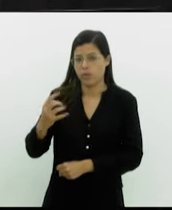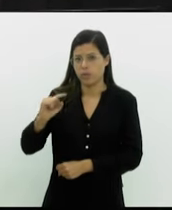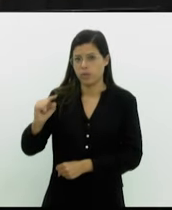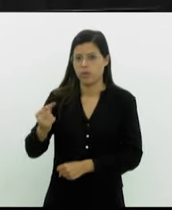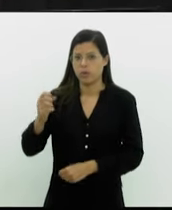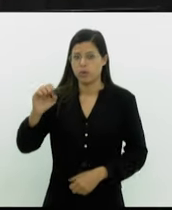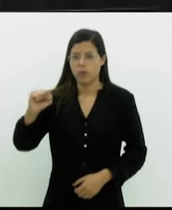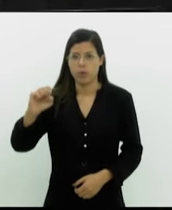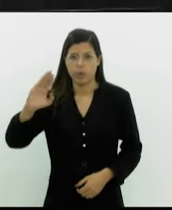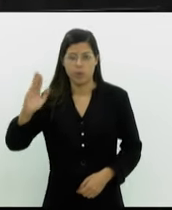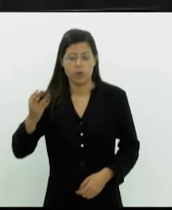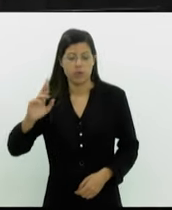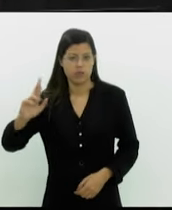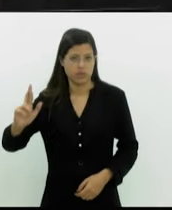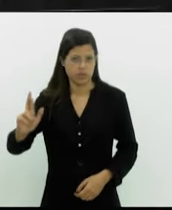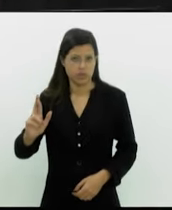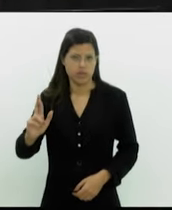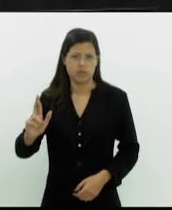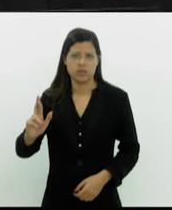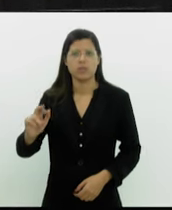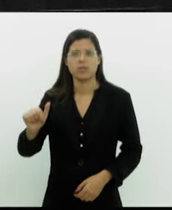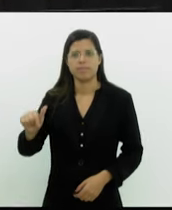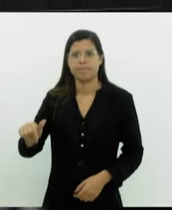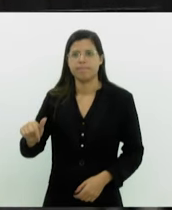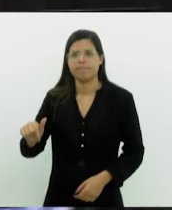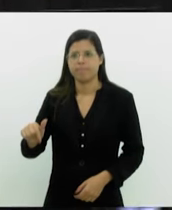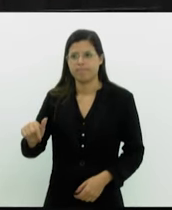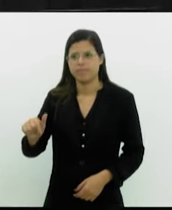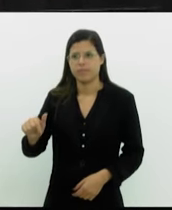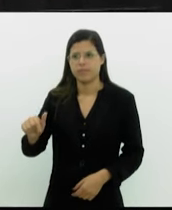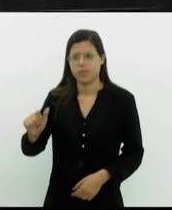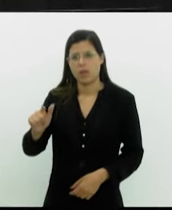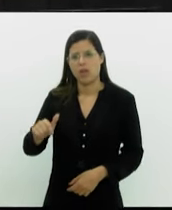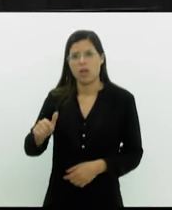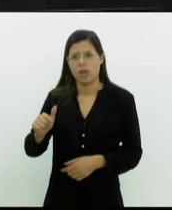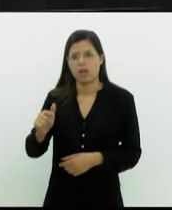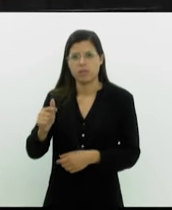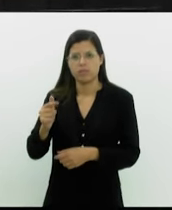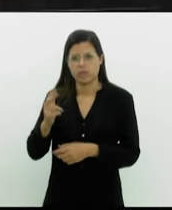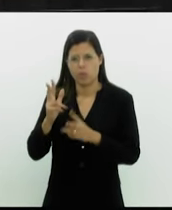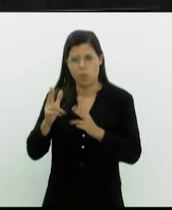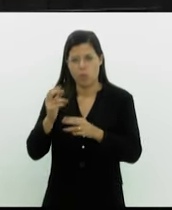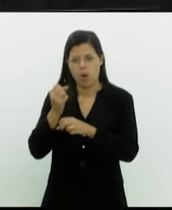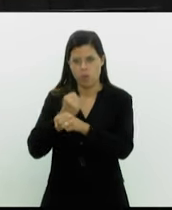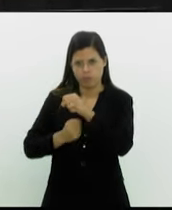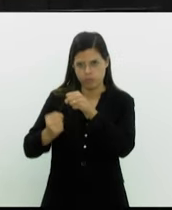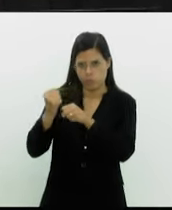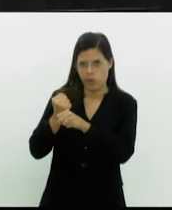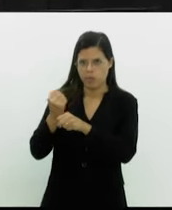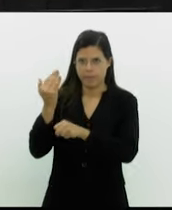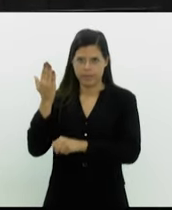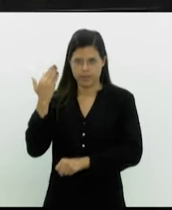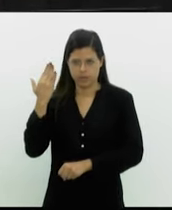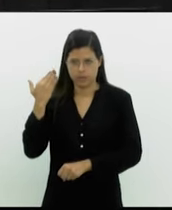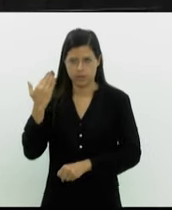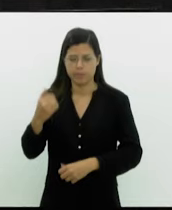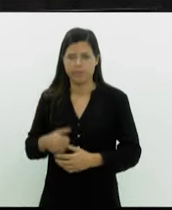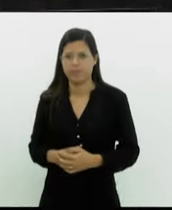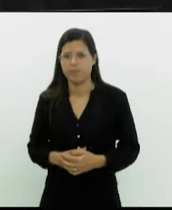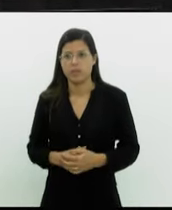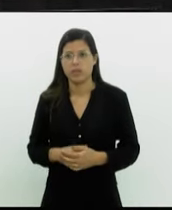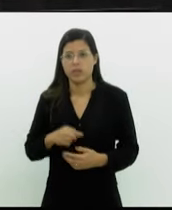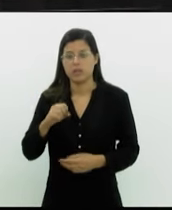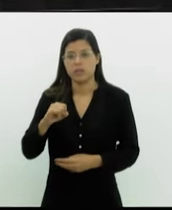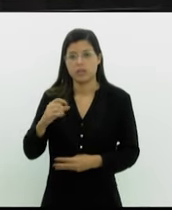4,8 bilhões de reais, que foi o valor pago em 2023. Se nós tínhamos